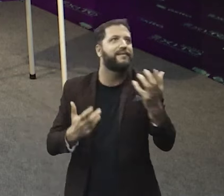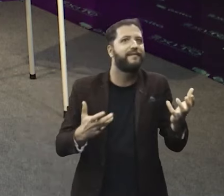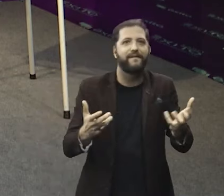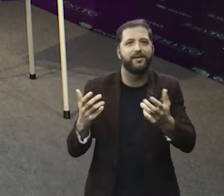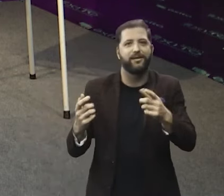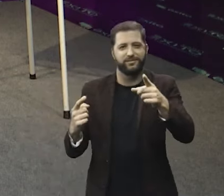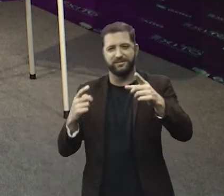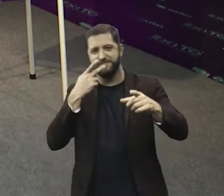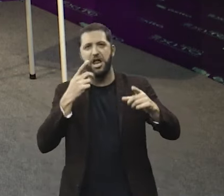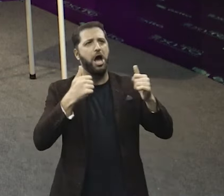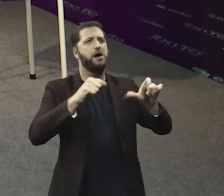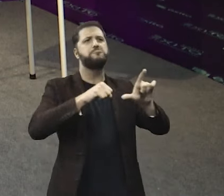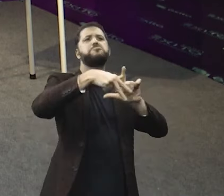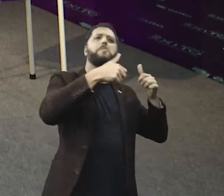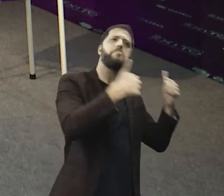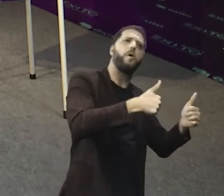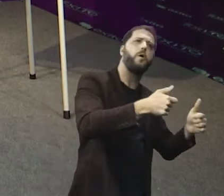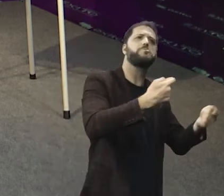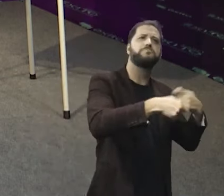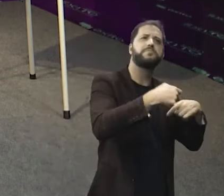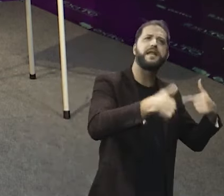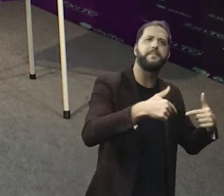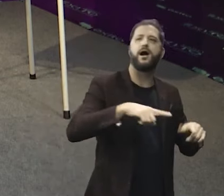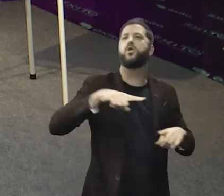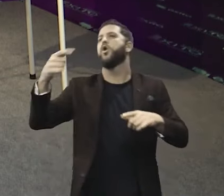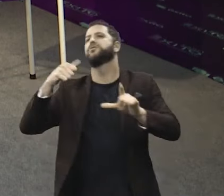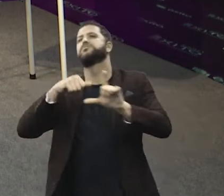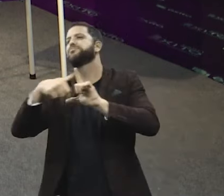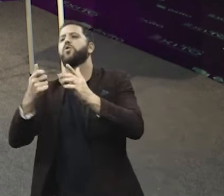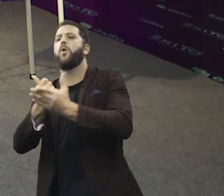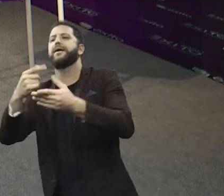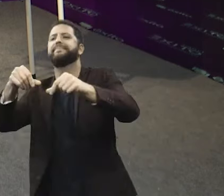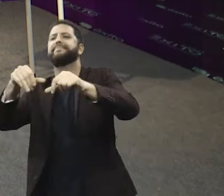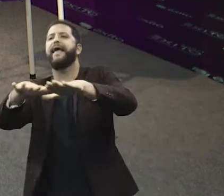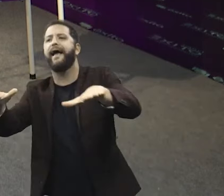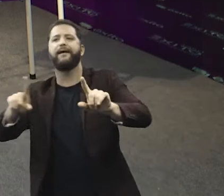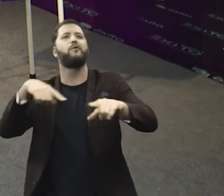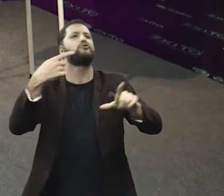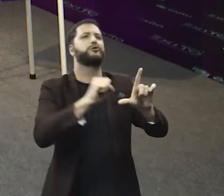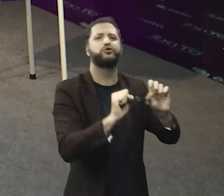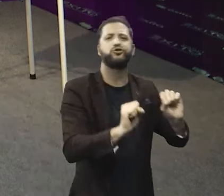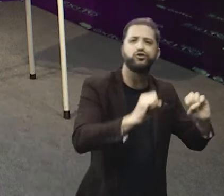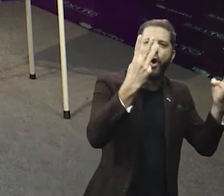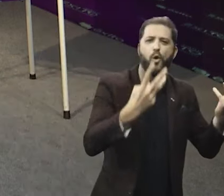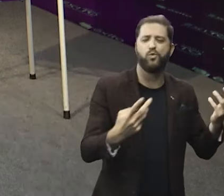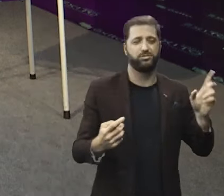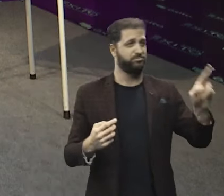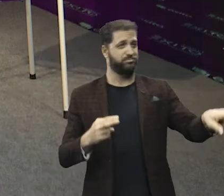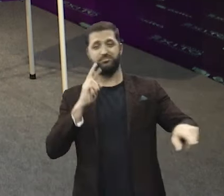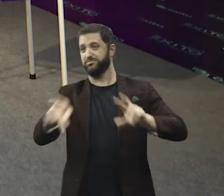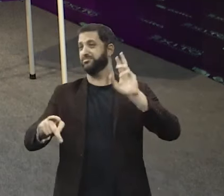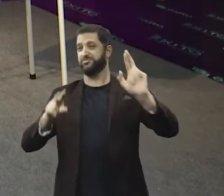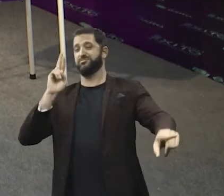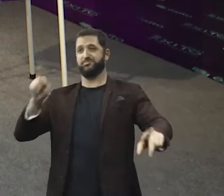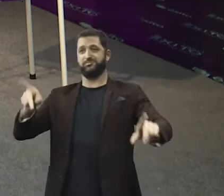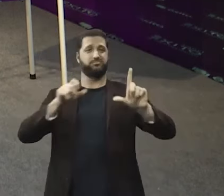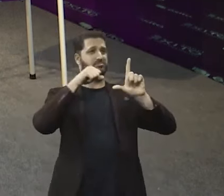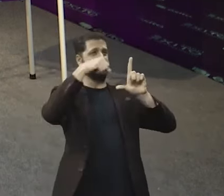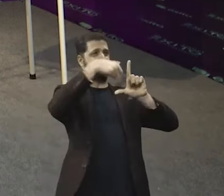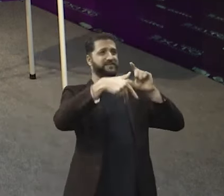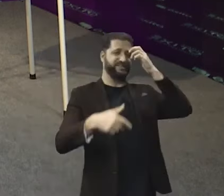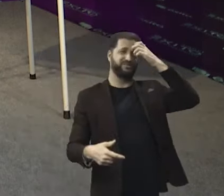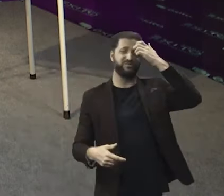trabalho outra hora você escuta que compra lote outra hora você escuta que que vai pro show outra hora você escuta outra hora você escuta que que que que tem o